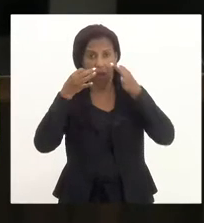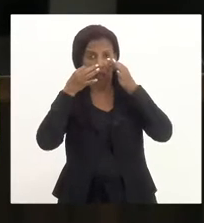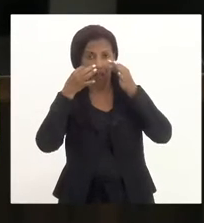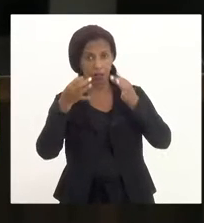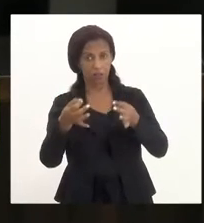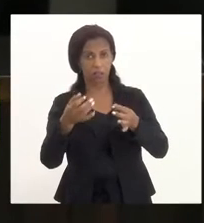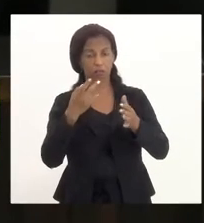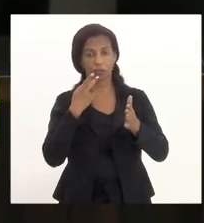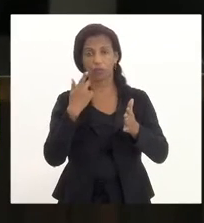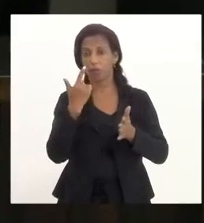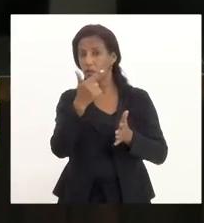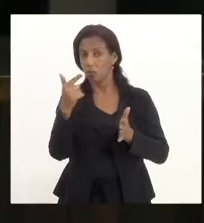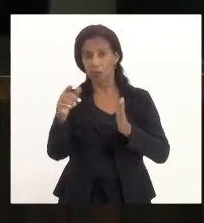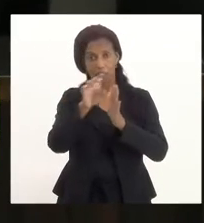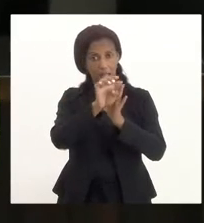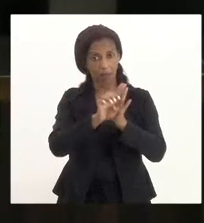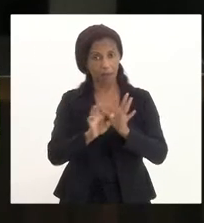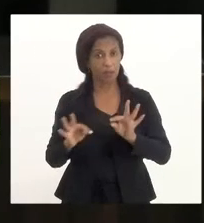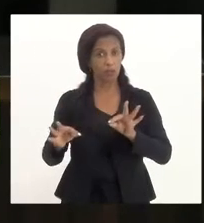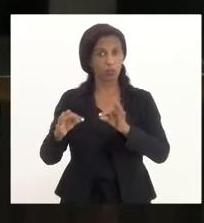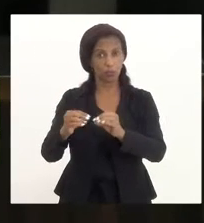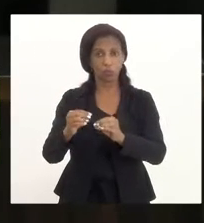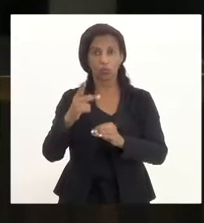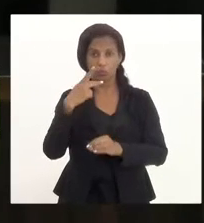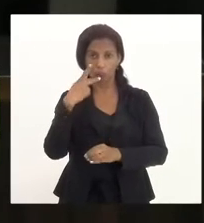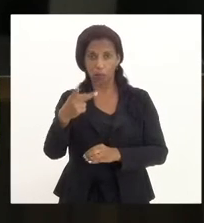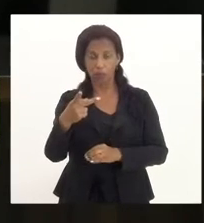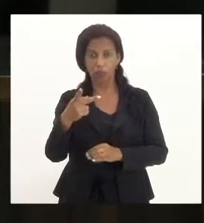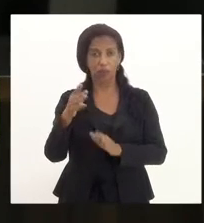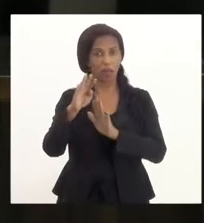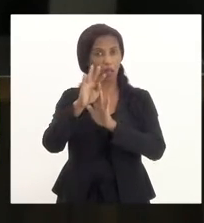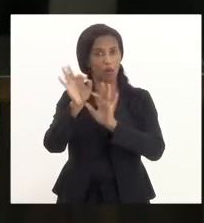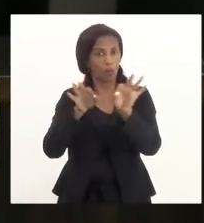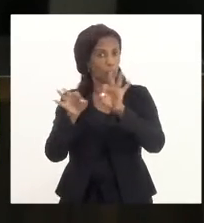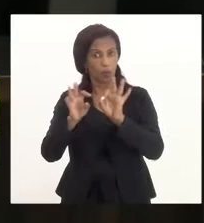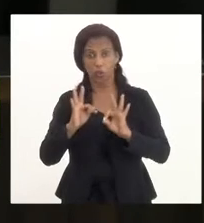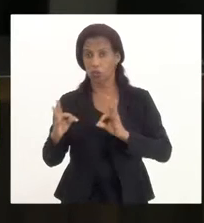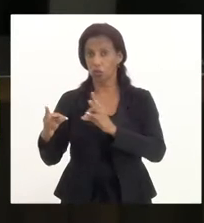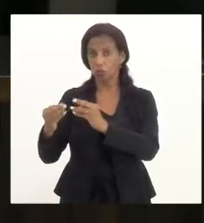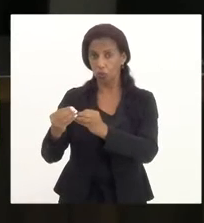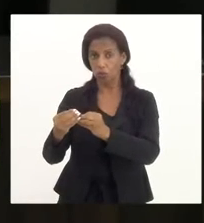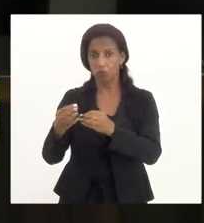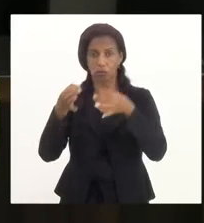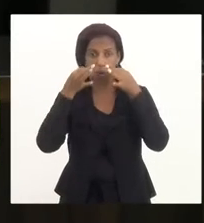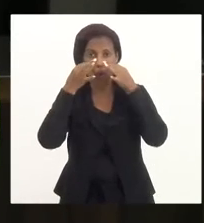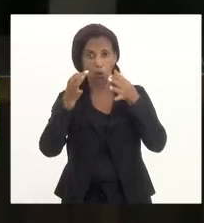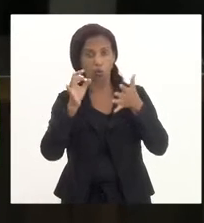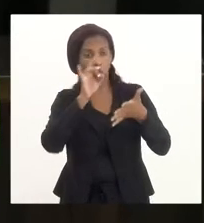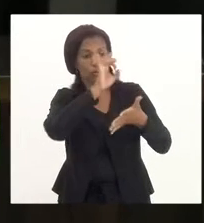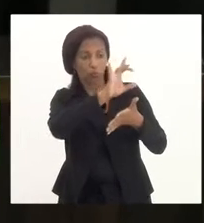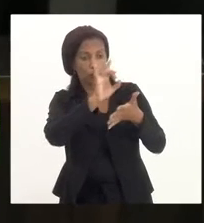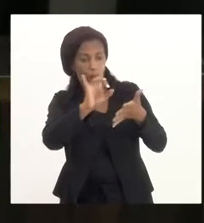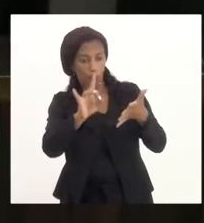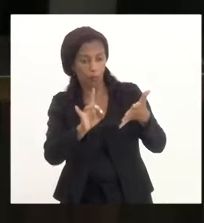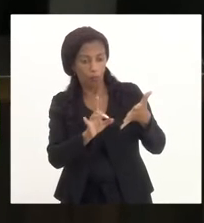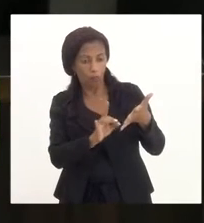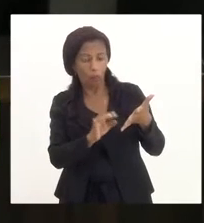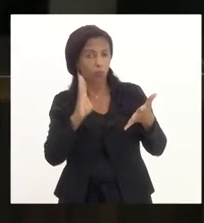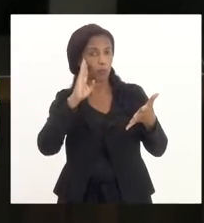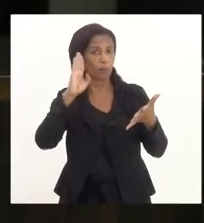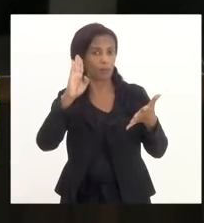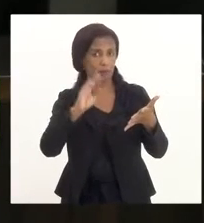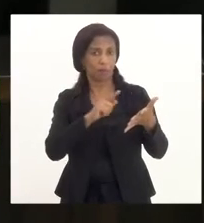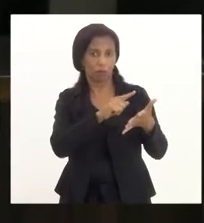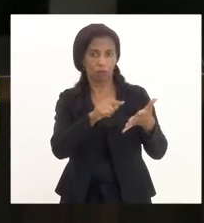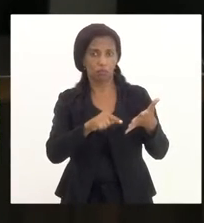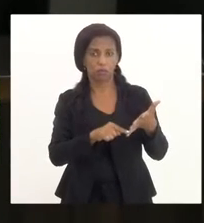tenha emenda sobretudo eu só pode comentar o projeto todo mas eu tô chamando atenção aquilo que é uma